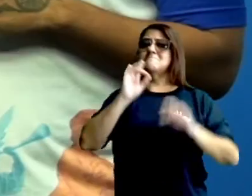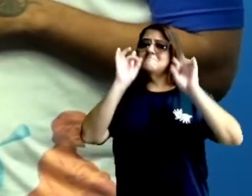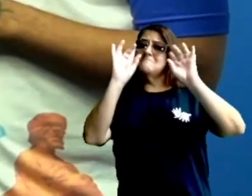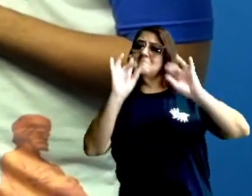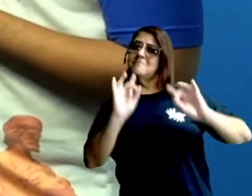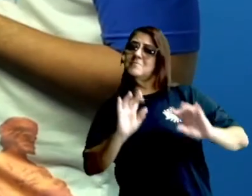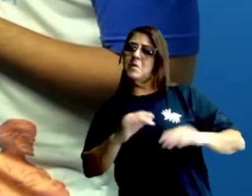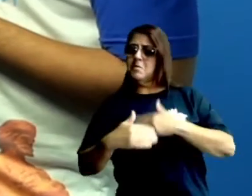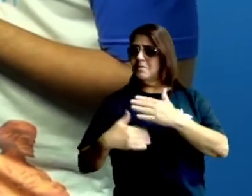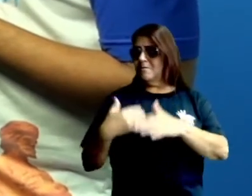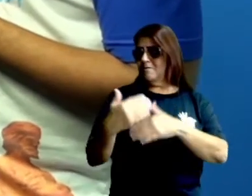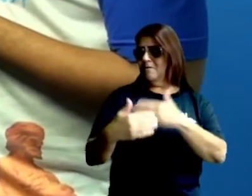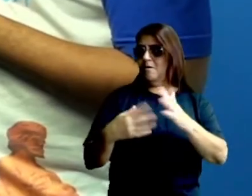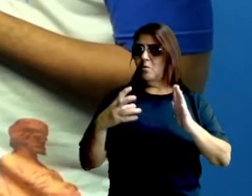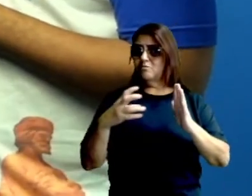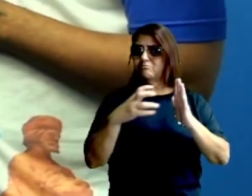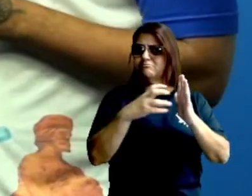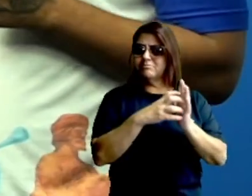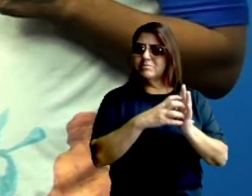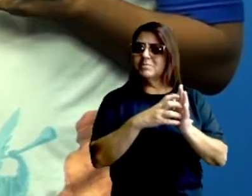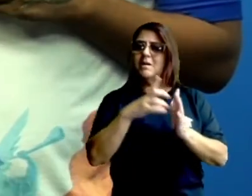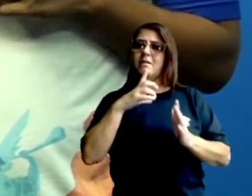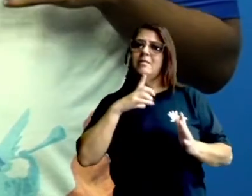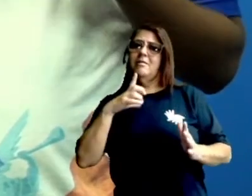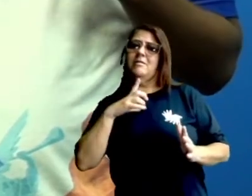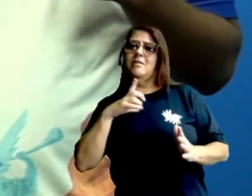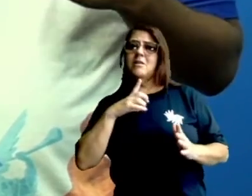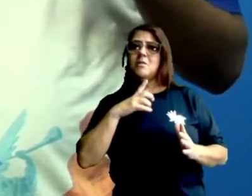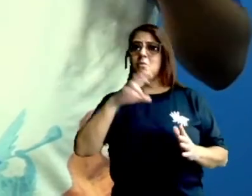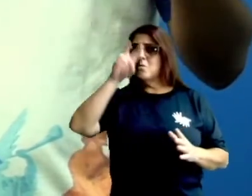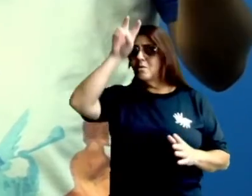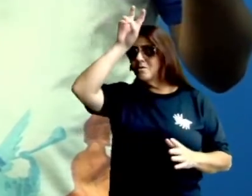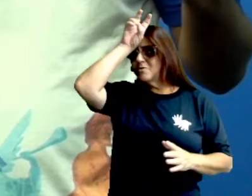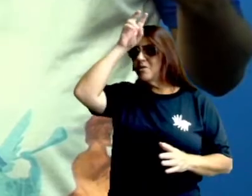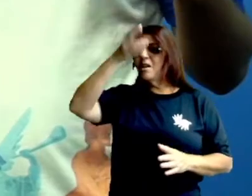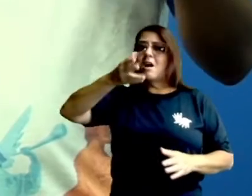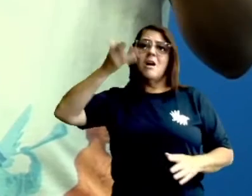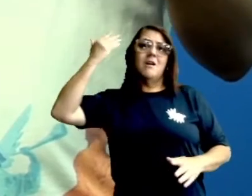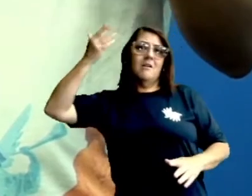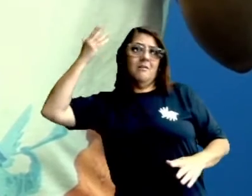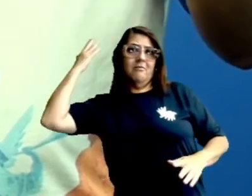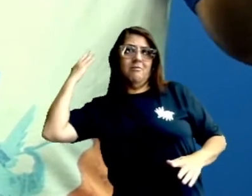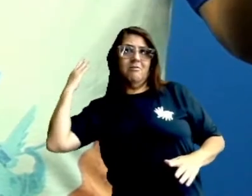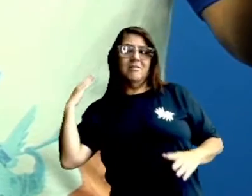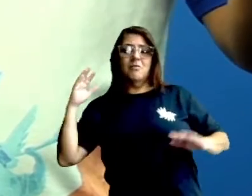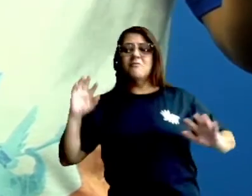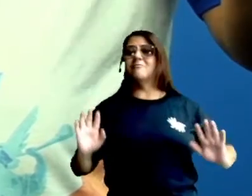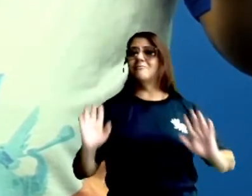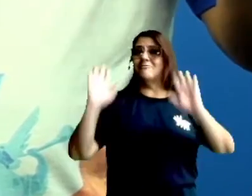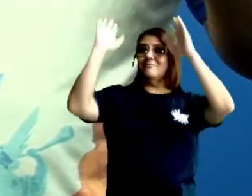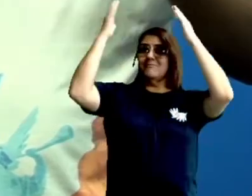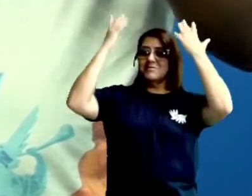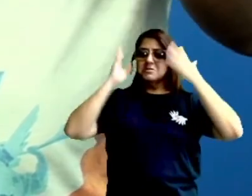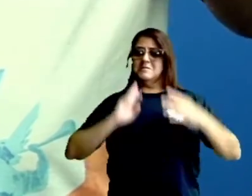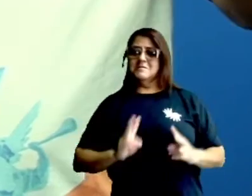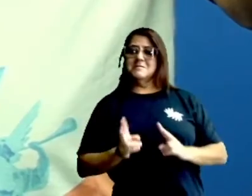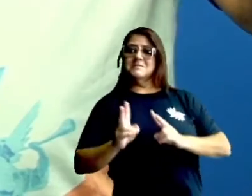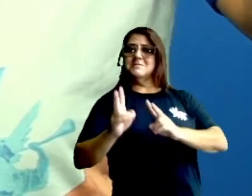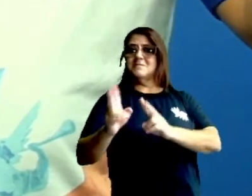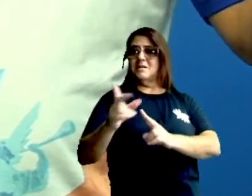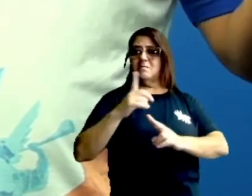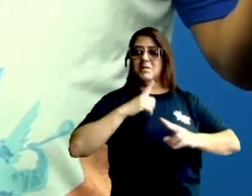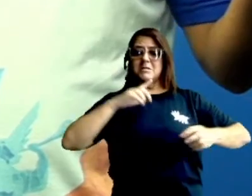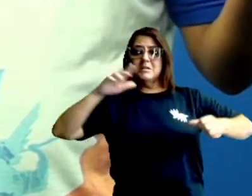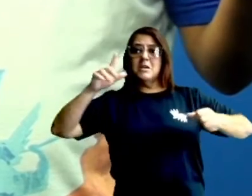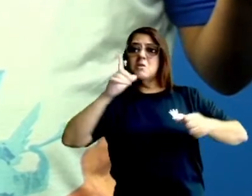tá isso aqui é um fragmento do hino aonde os egípcios antigos eles festejavam toda vez que